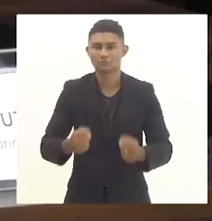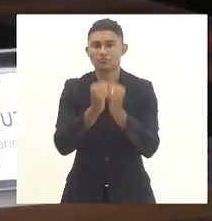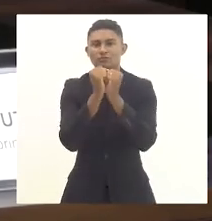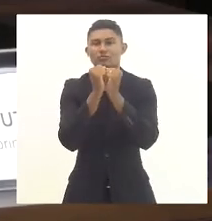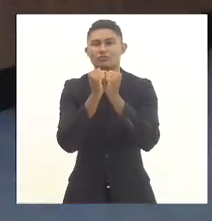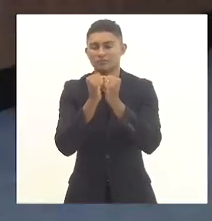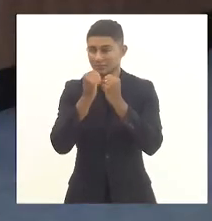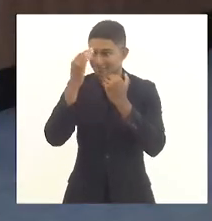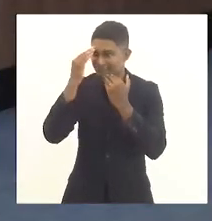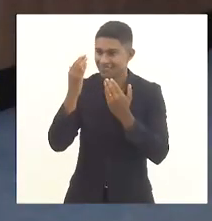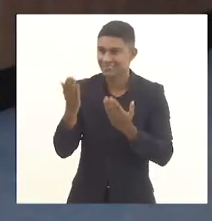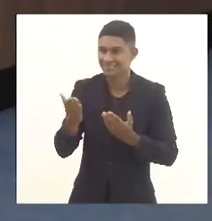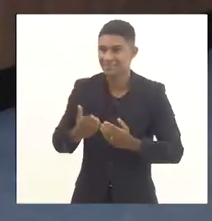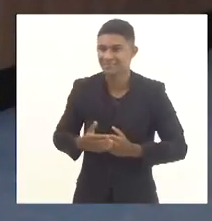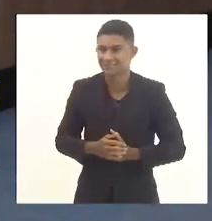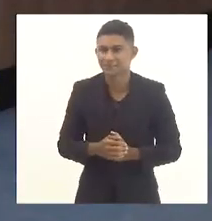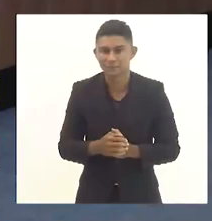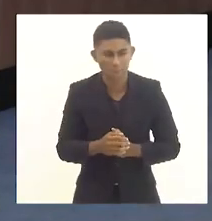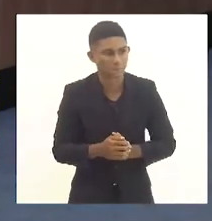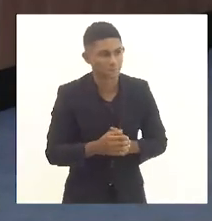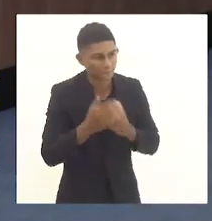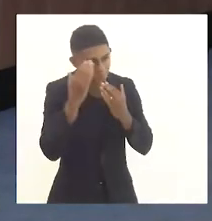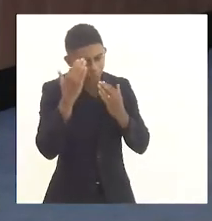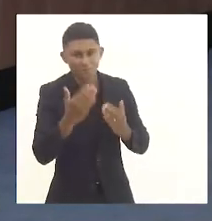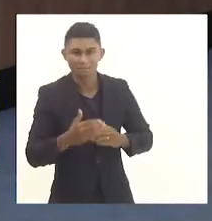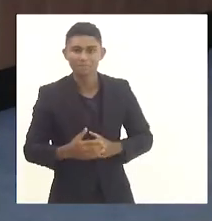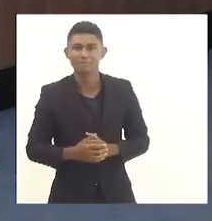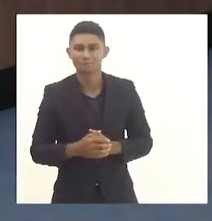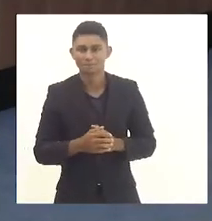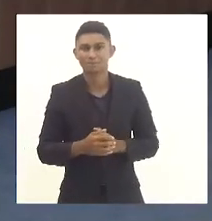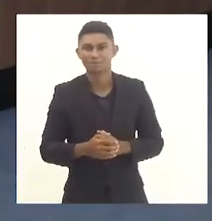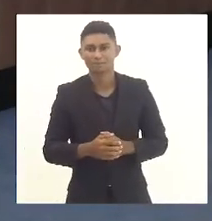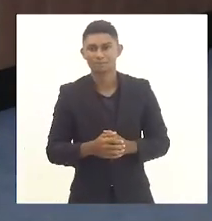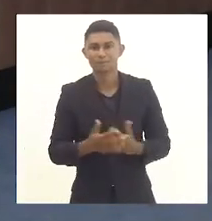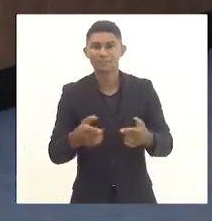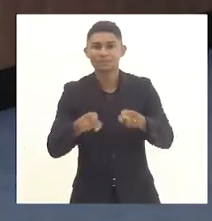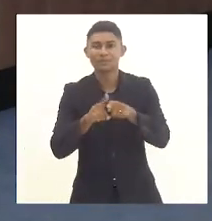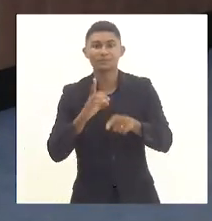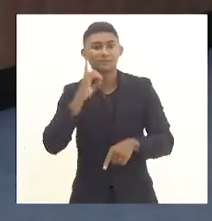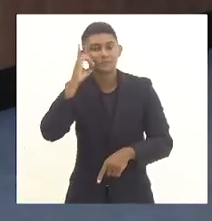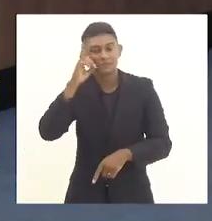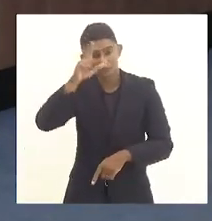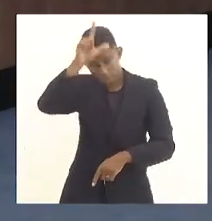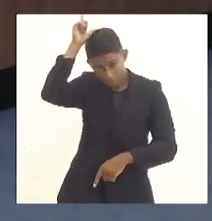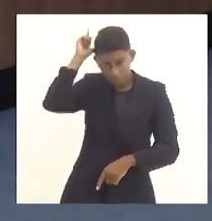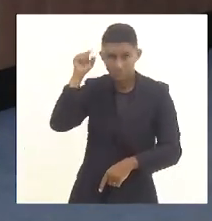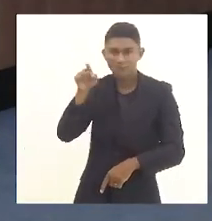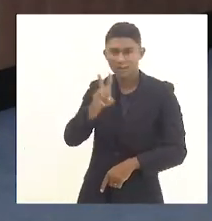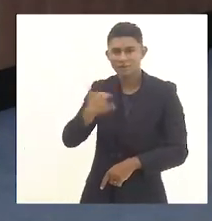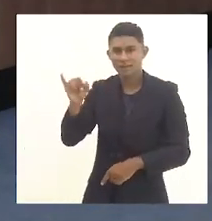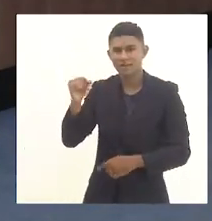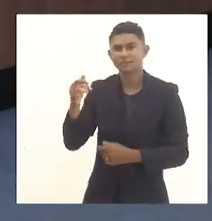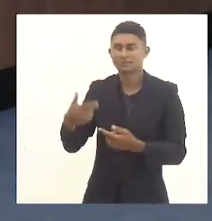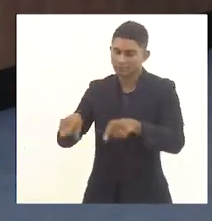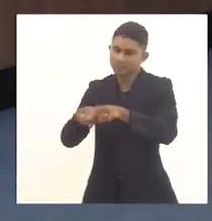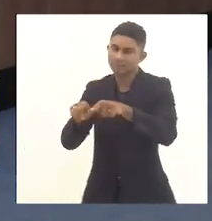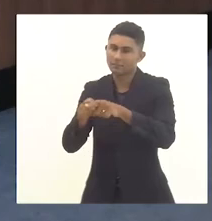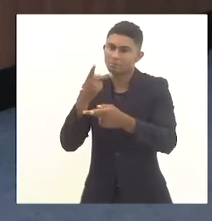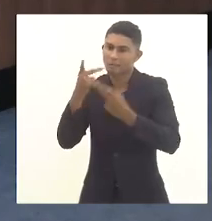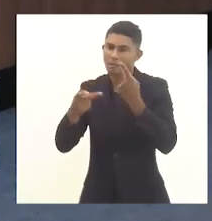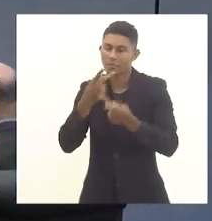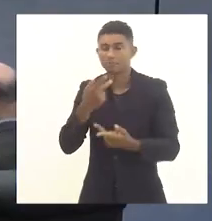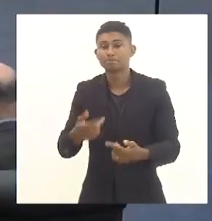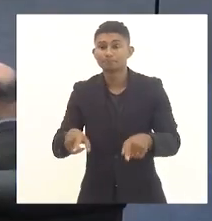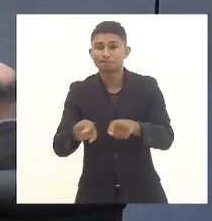presidente. Obrigado, Luciano. Está conosco o deputado Luiz Paulo, que já vai usar a palavra. Estão